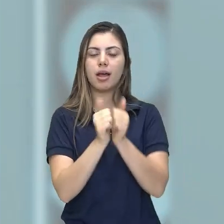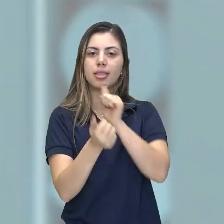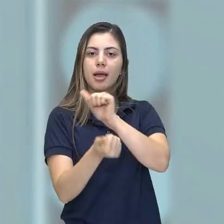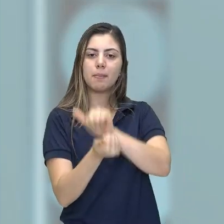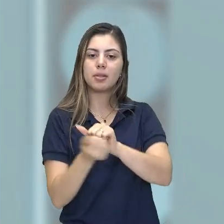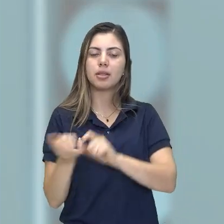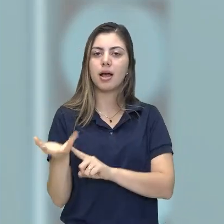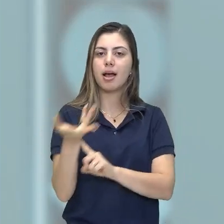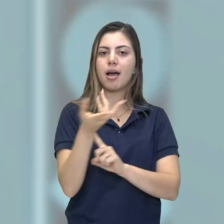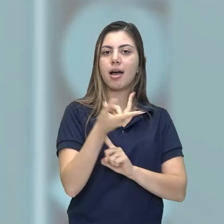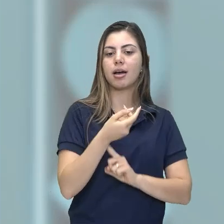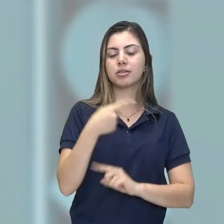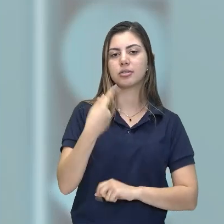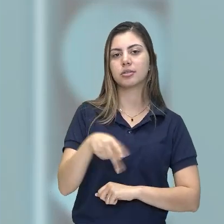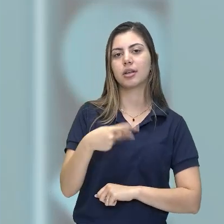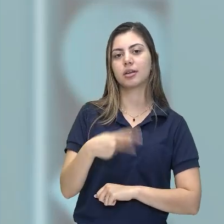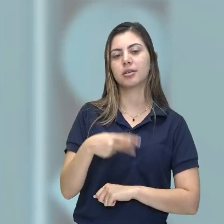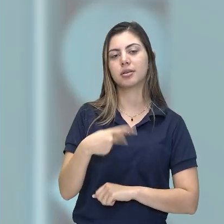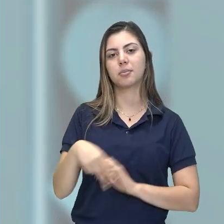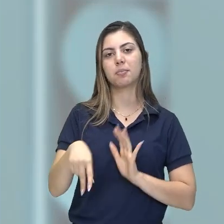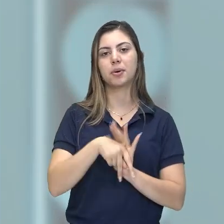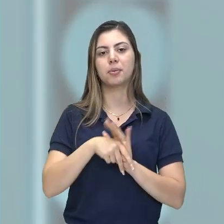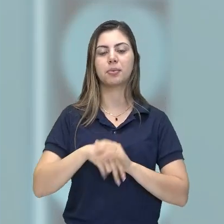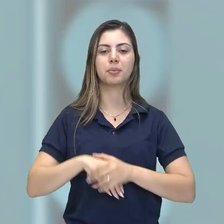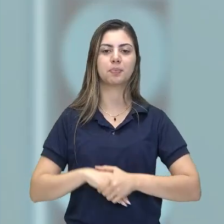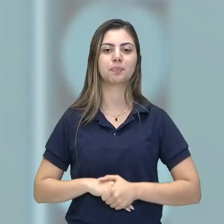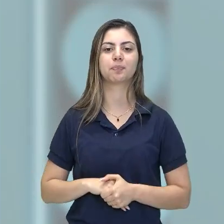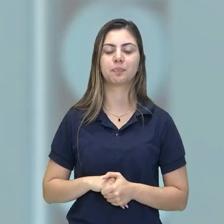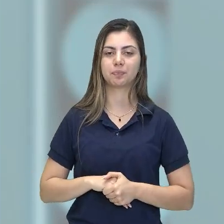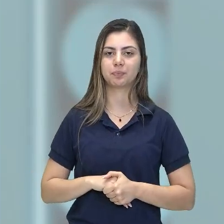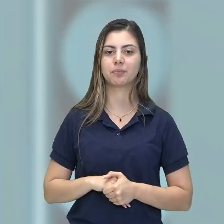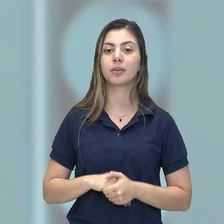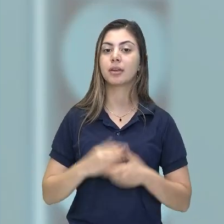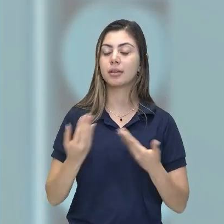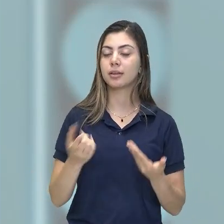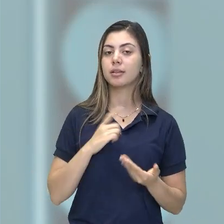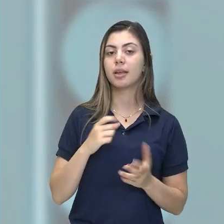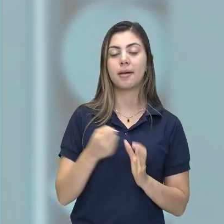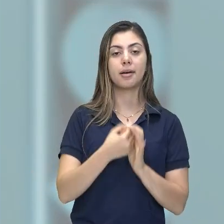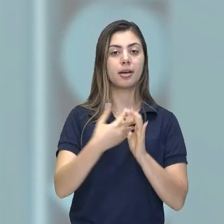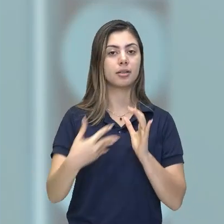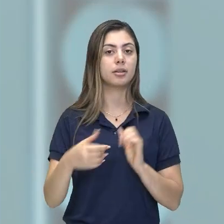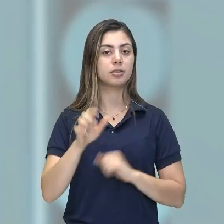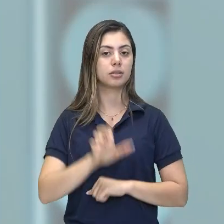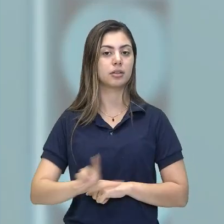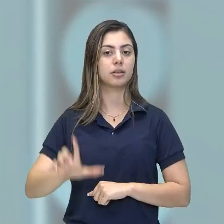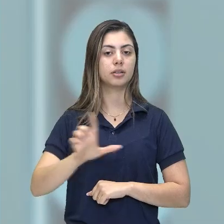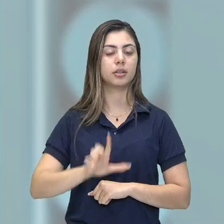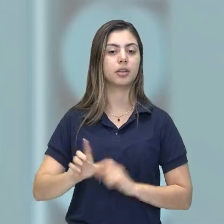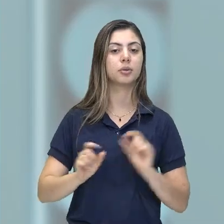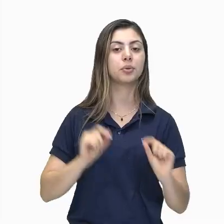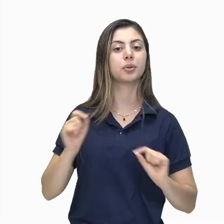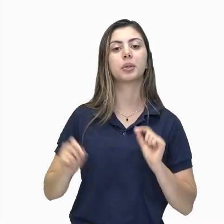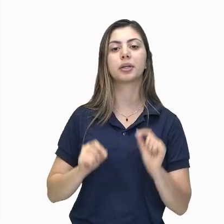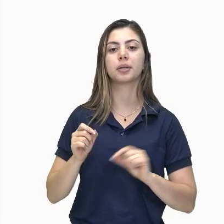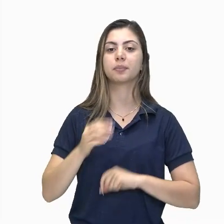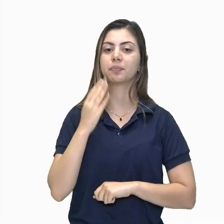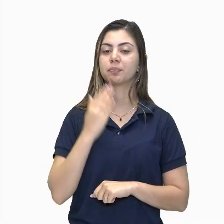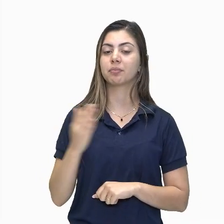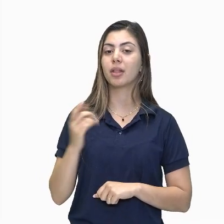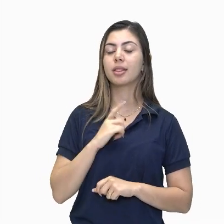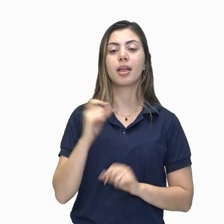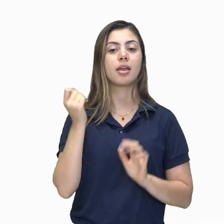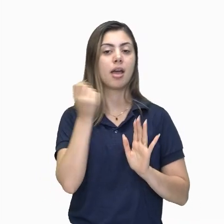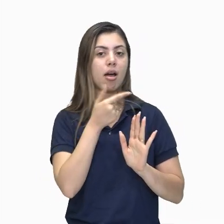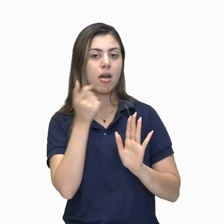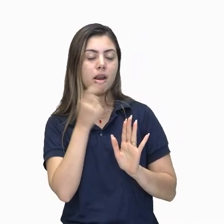coisa mais potente e mais forte. Nas suas características literárias, a gente tem a ironia e